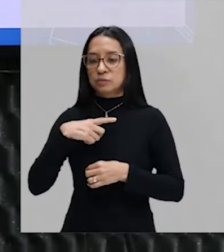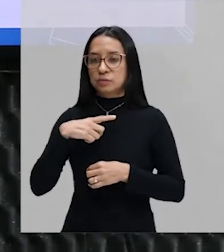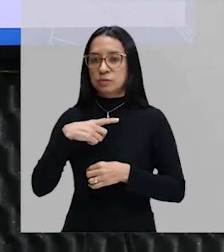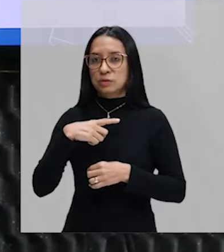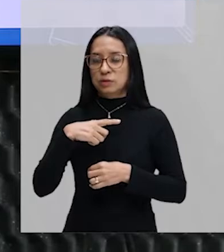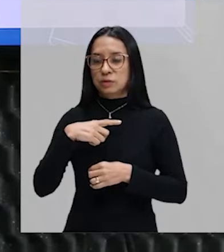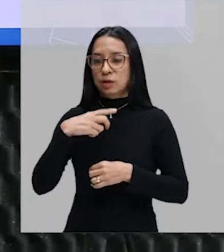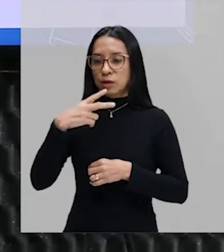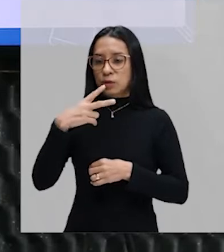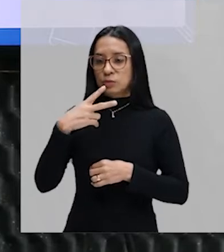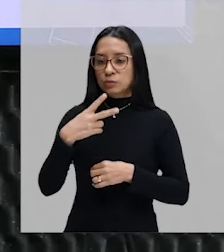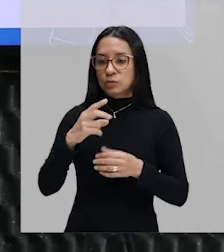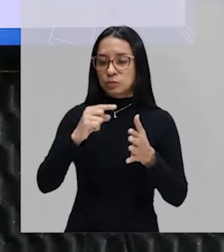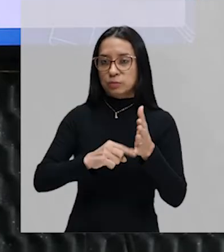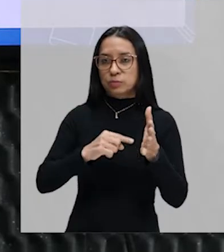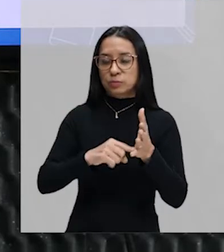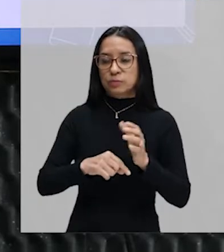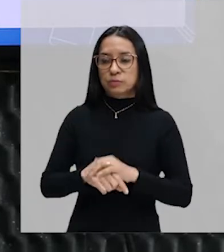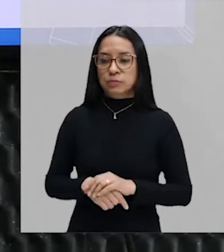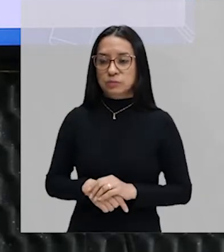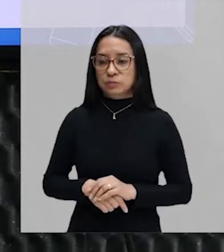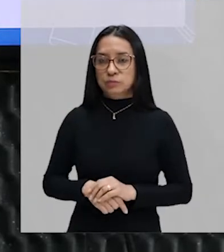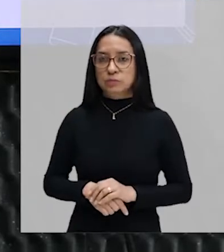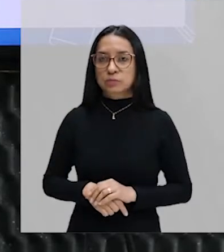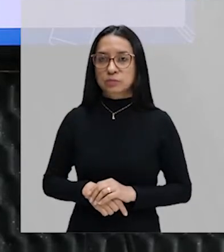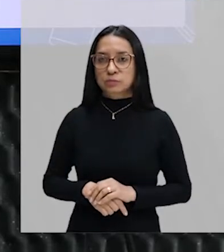pontos. Fora dessa linha de